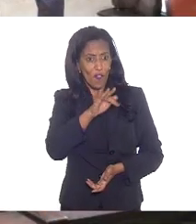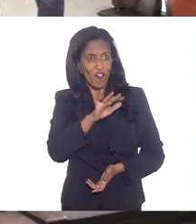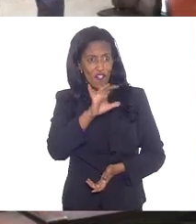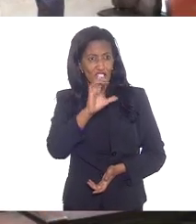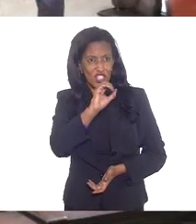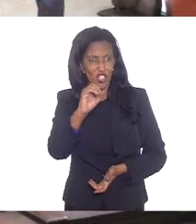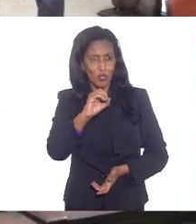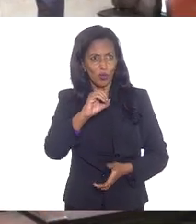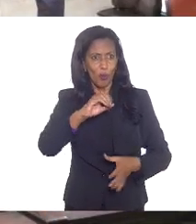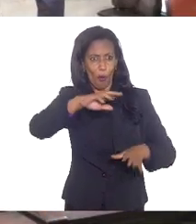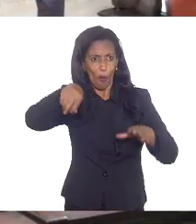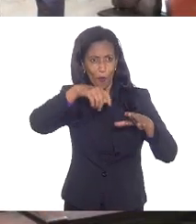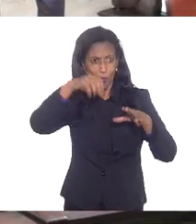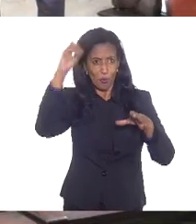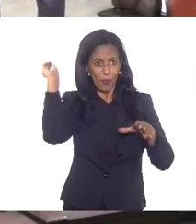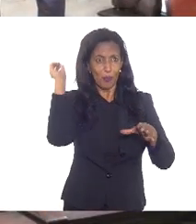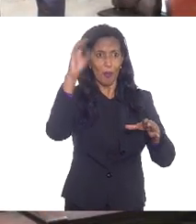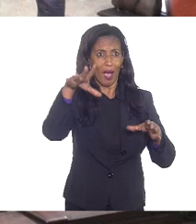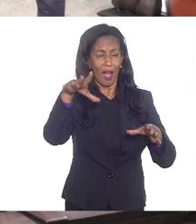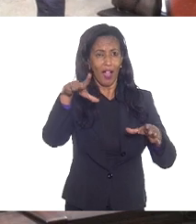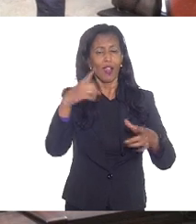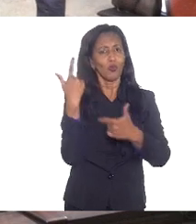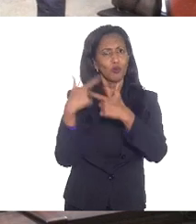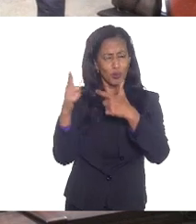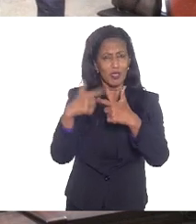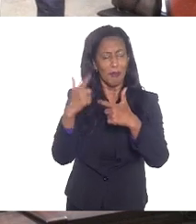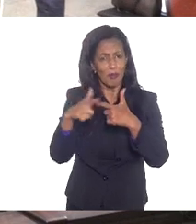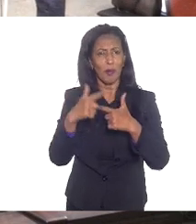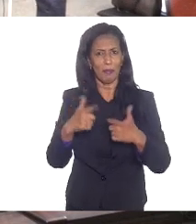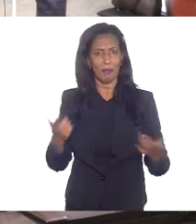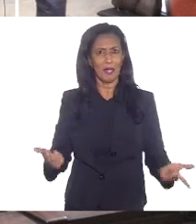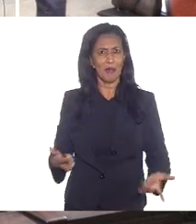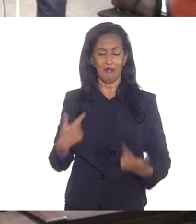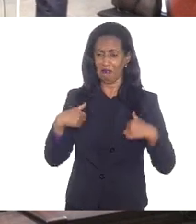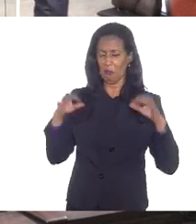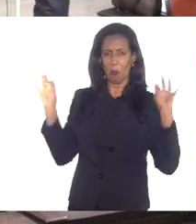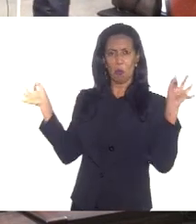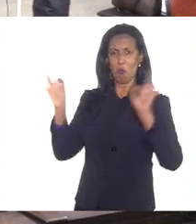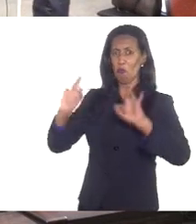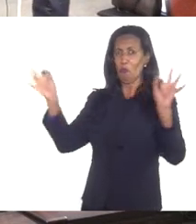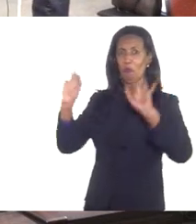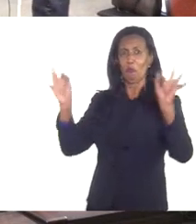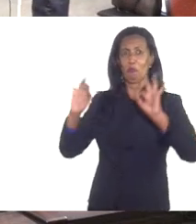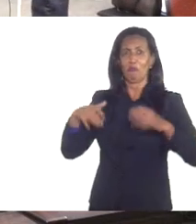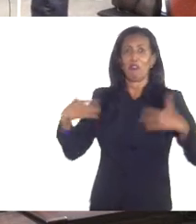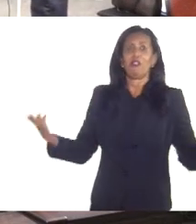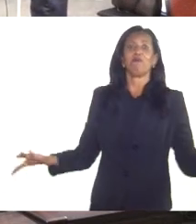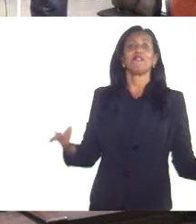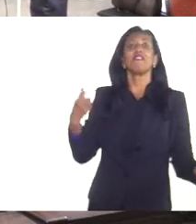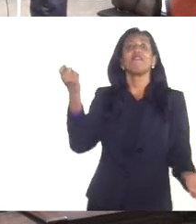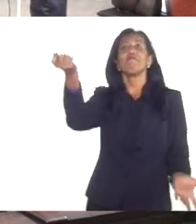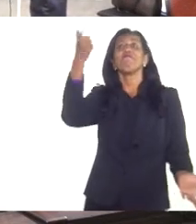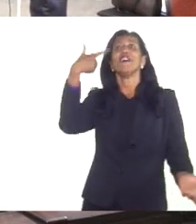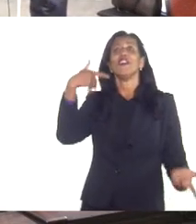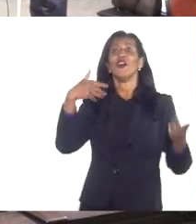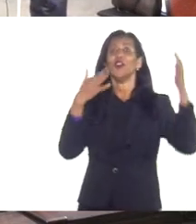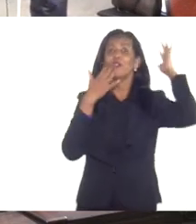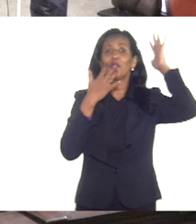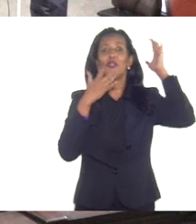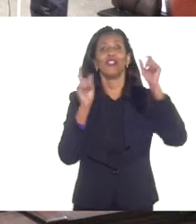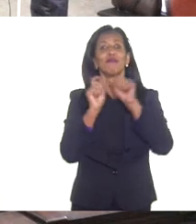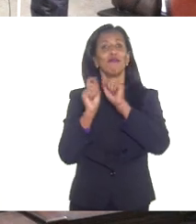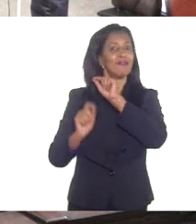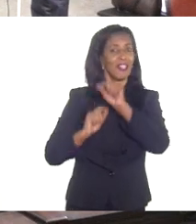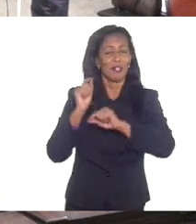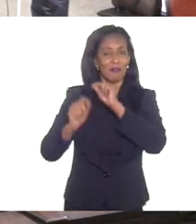feitiço, feitiçaria, deputado Átila. Mas você tem problema com o feitiço, de Rodrigo? De forma alguma. Eu não sei o efeito que o feitiço dos índios pode causar.